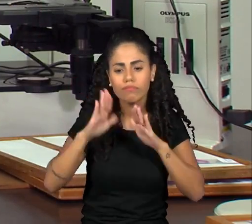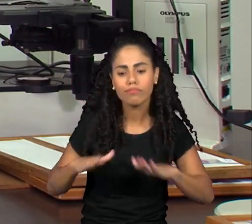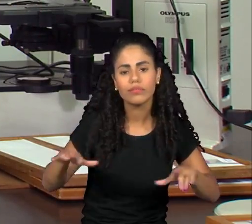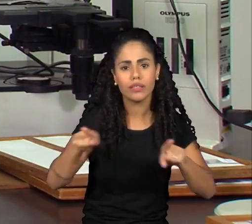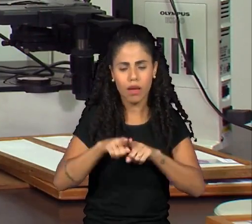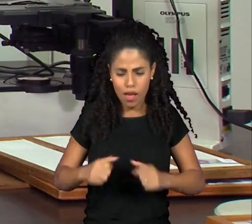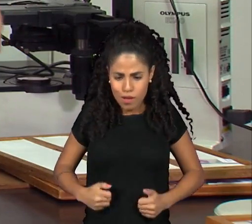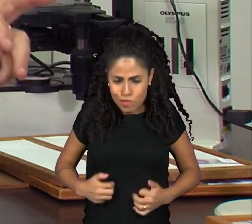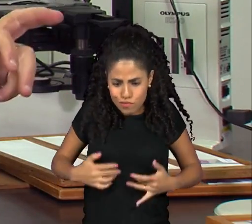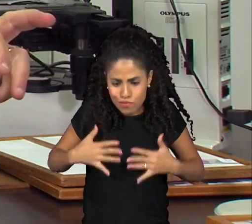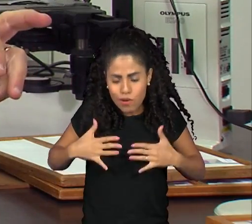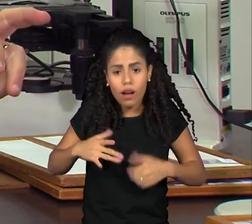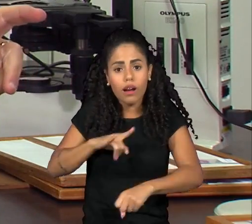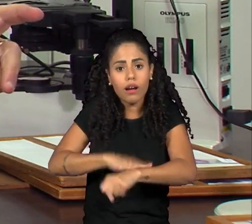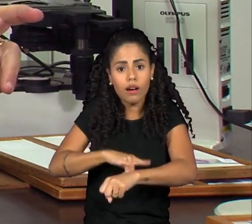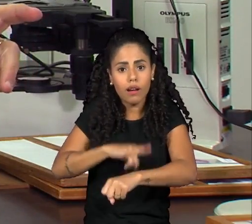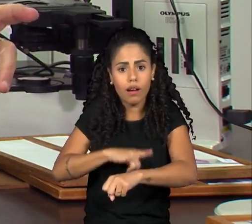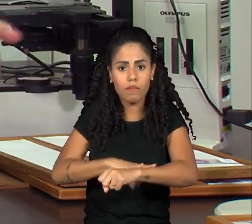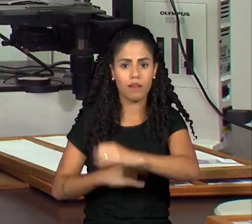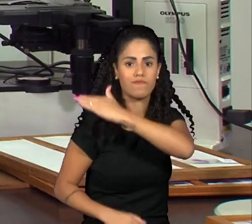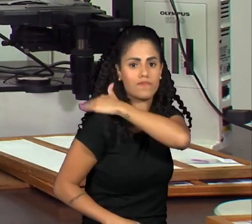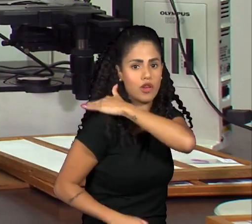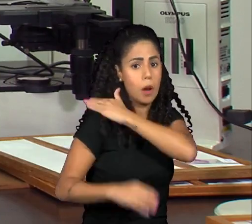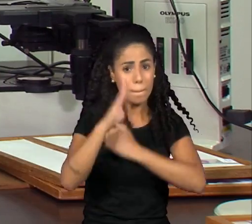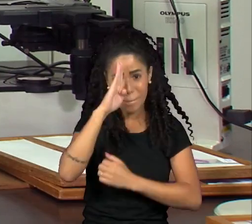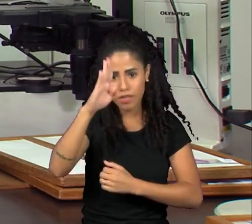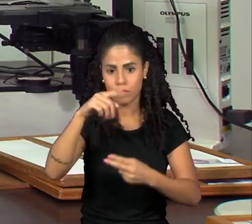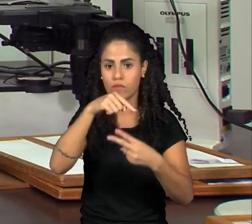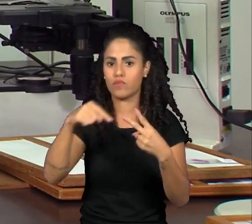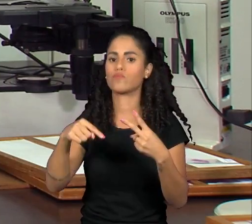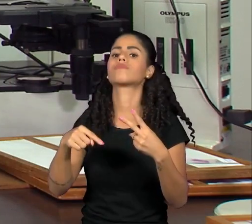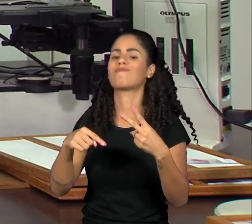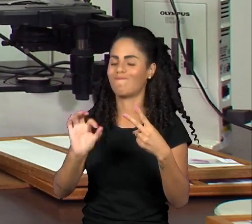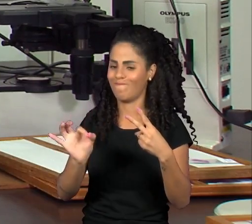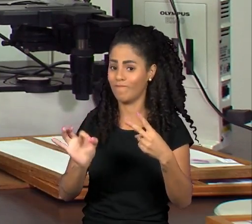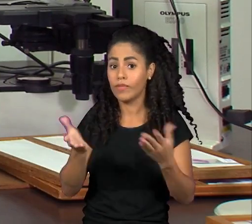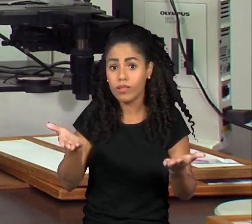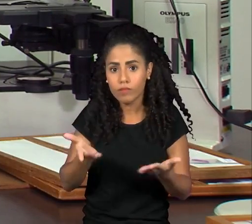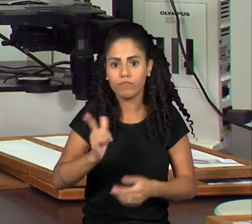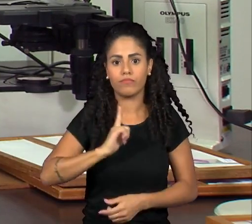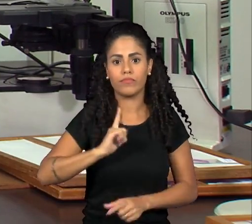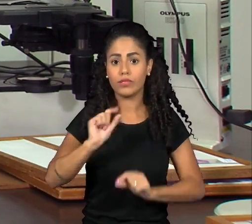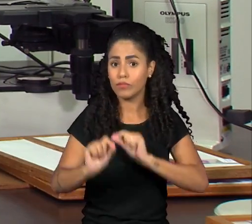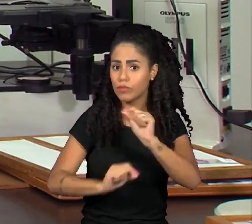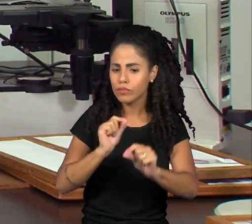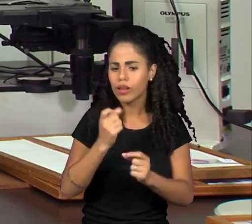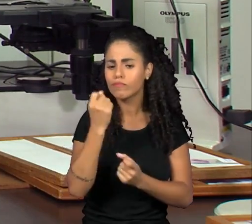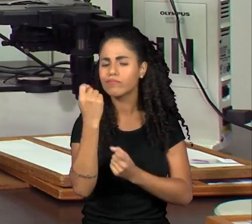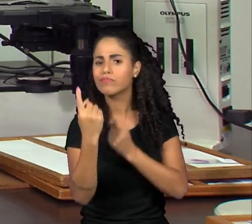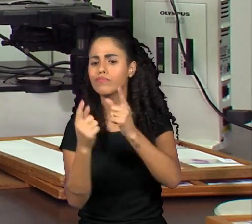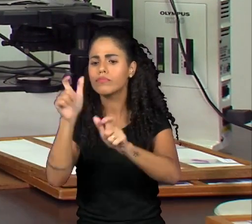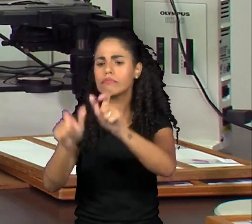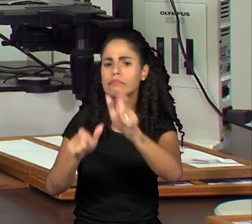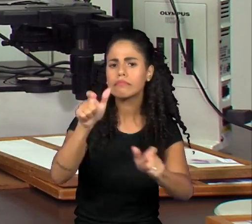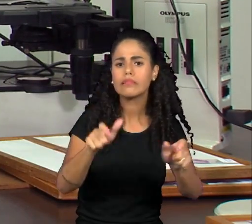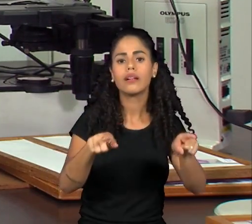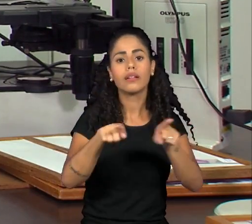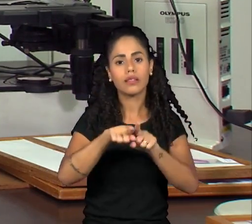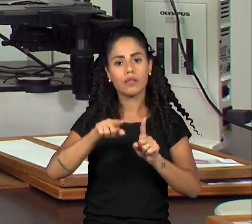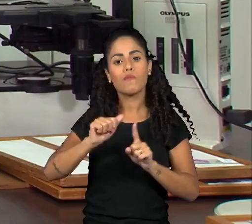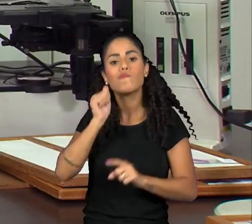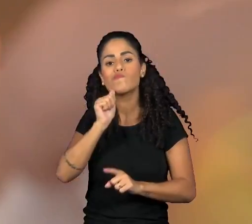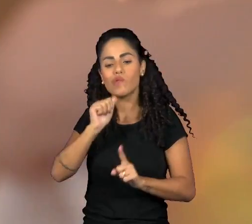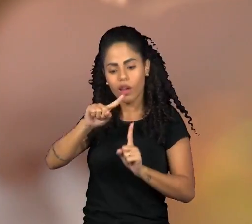infecção urinária e pneumonias, né? Então, nós temos alguns desfechos obstétricos,